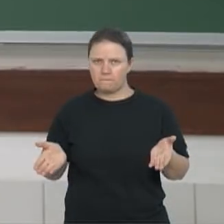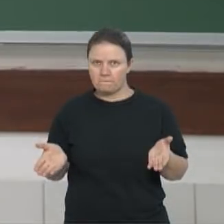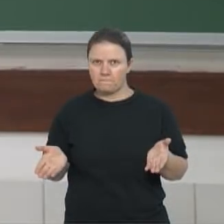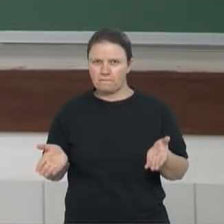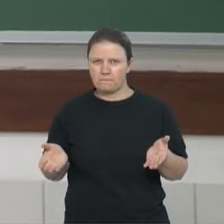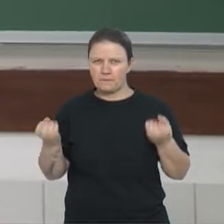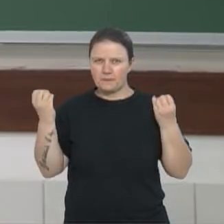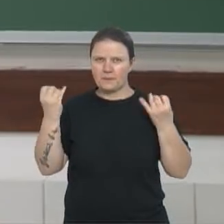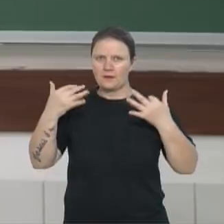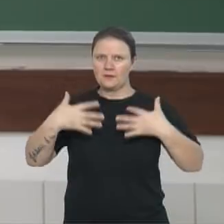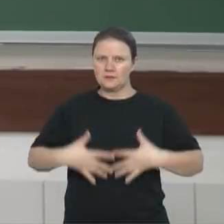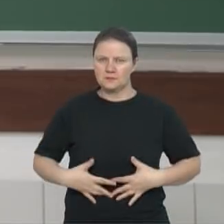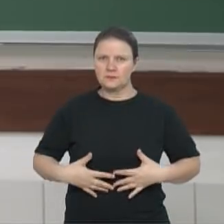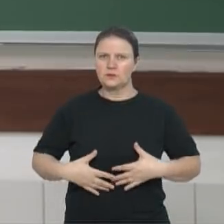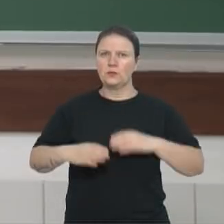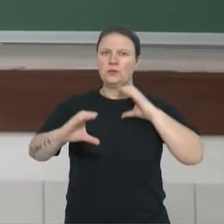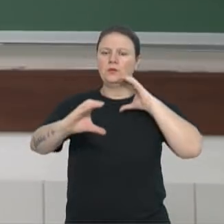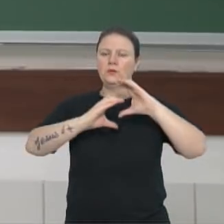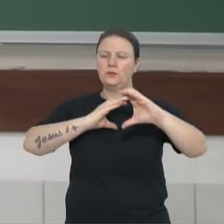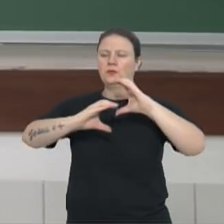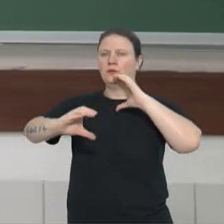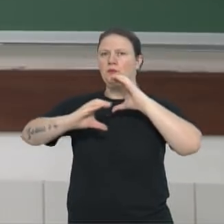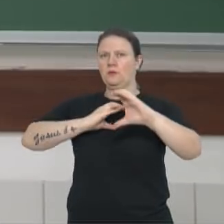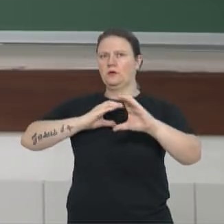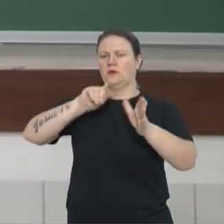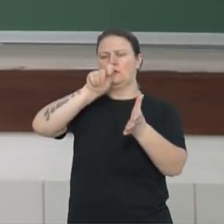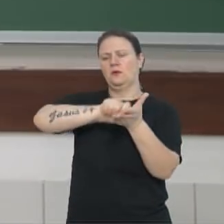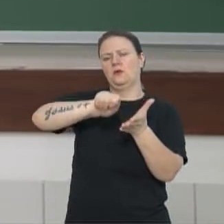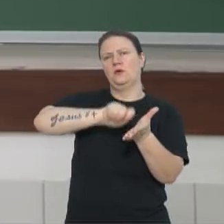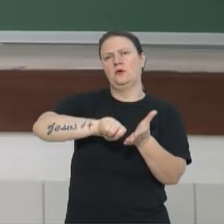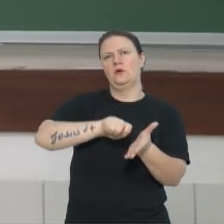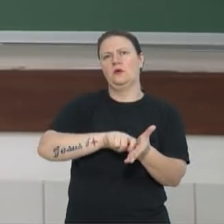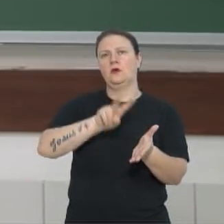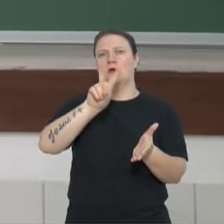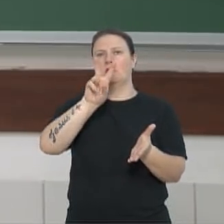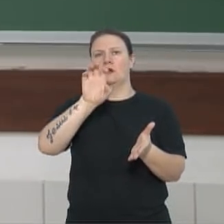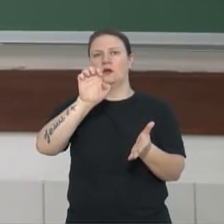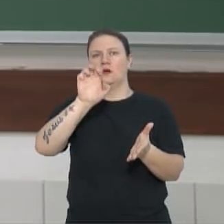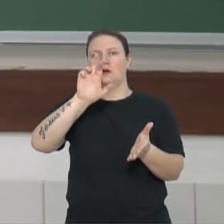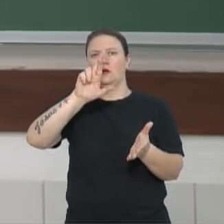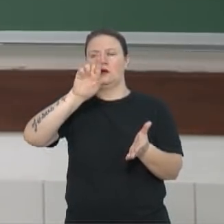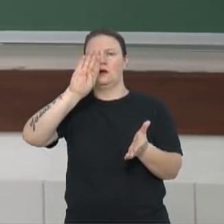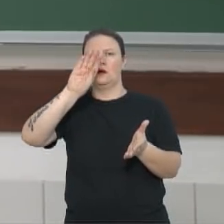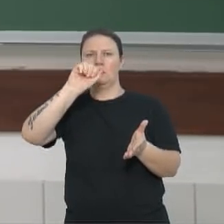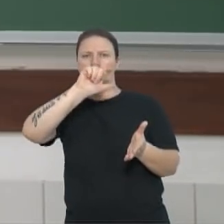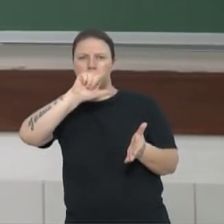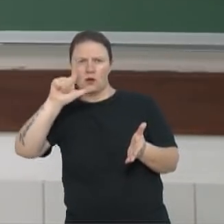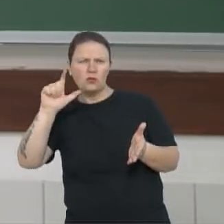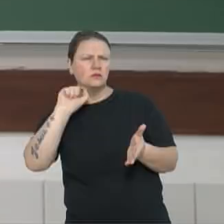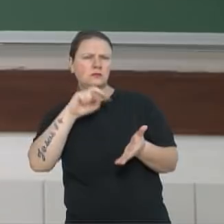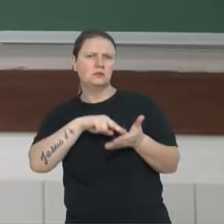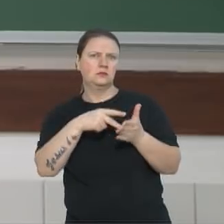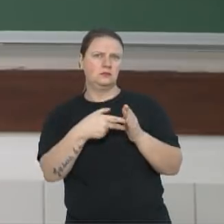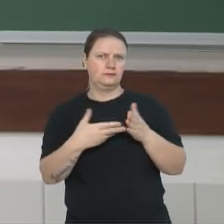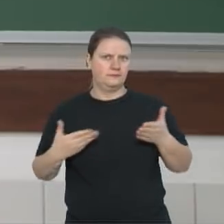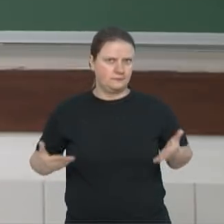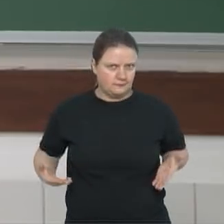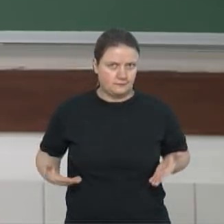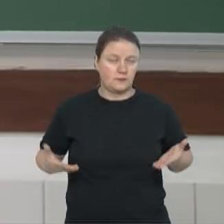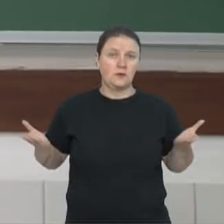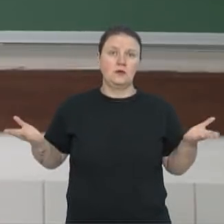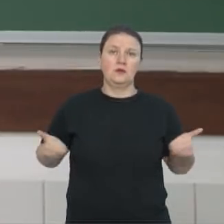Vamos falar um pouquinho agora de comunicação verbal, porque se eu falo de expressão corporal e em algum momento eu disse para vocês